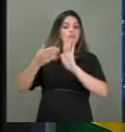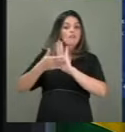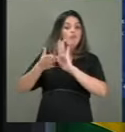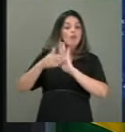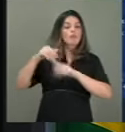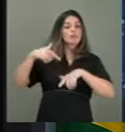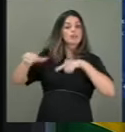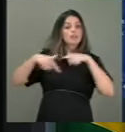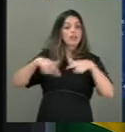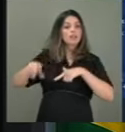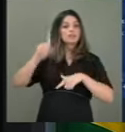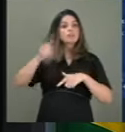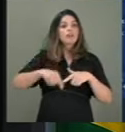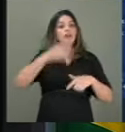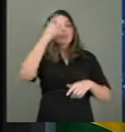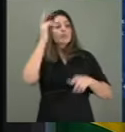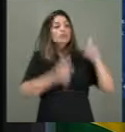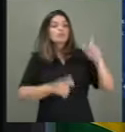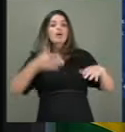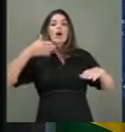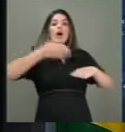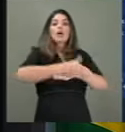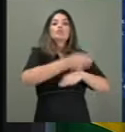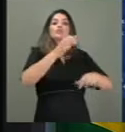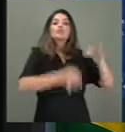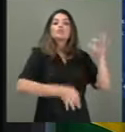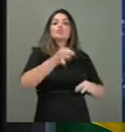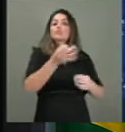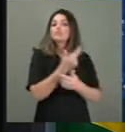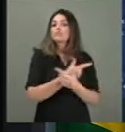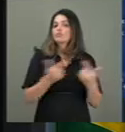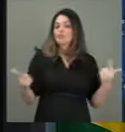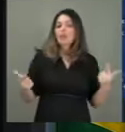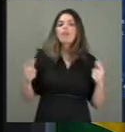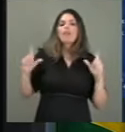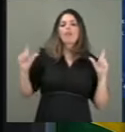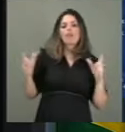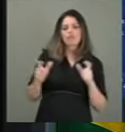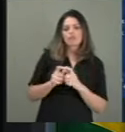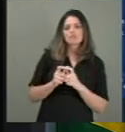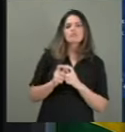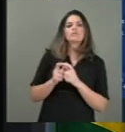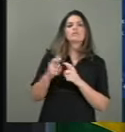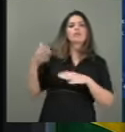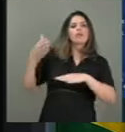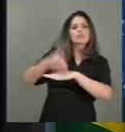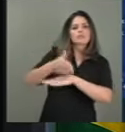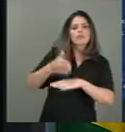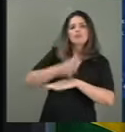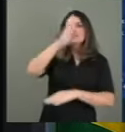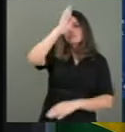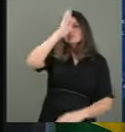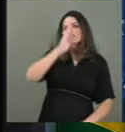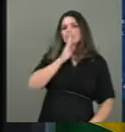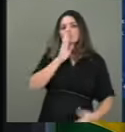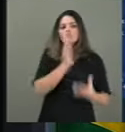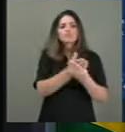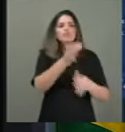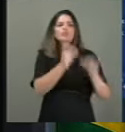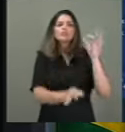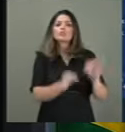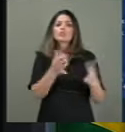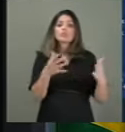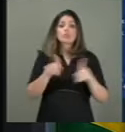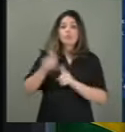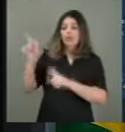do Trabalhador a justiça do trabalho reduzindo o acesso gratuito aos tribunais até prevendo